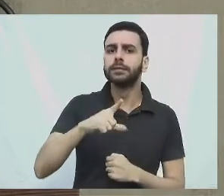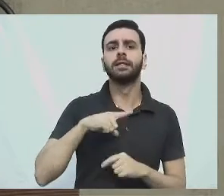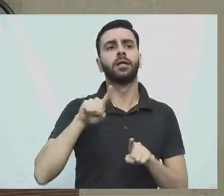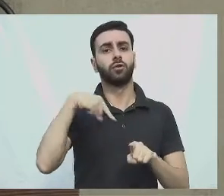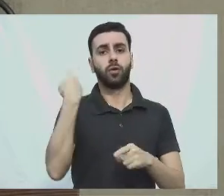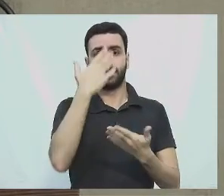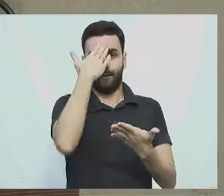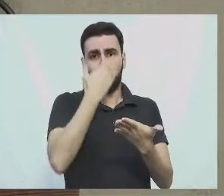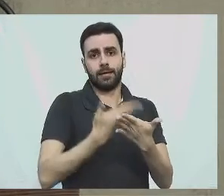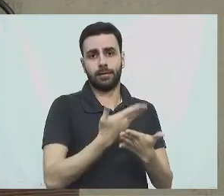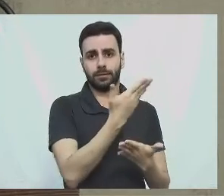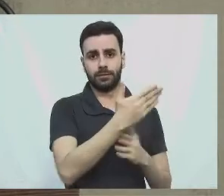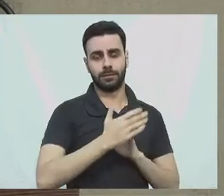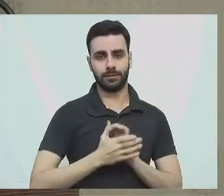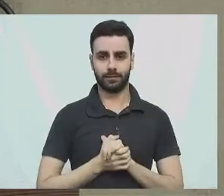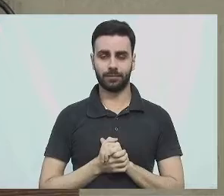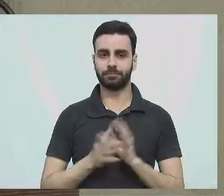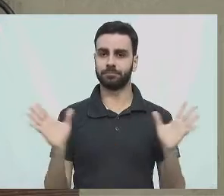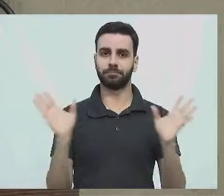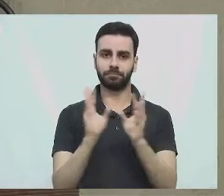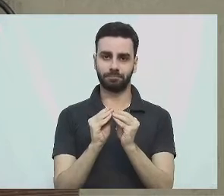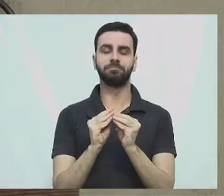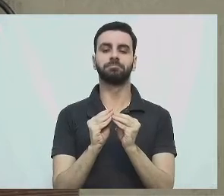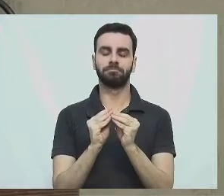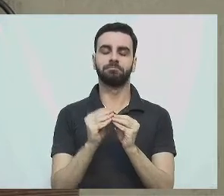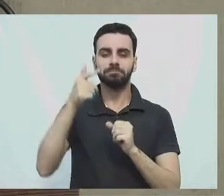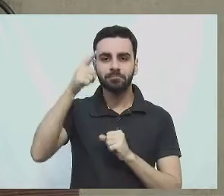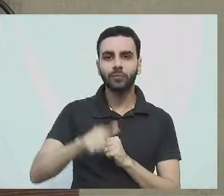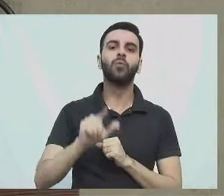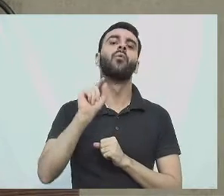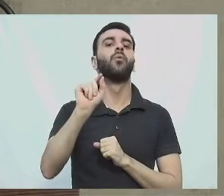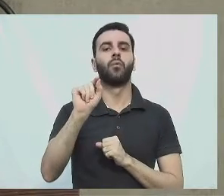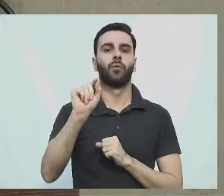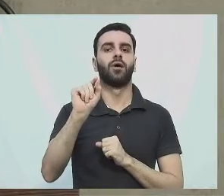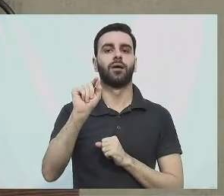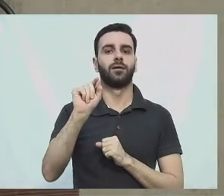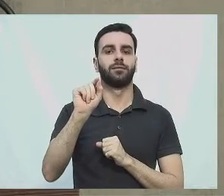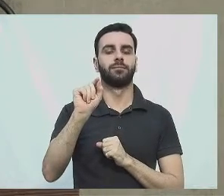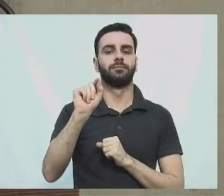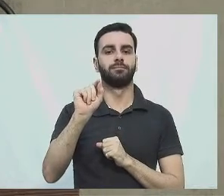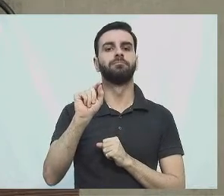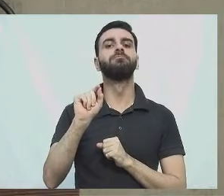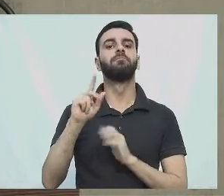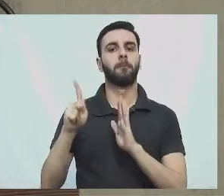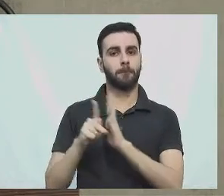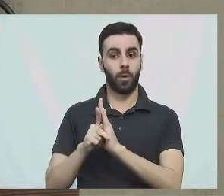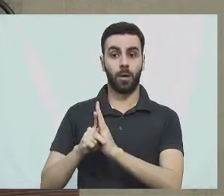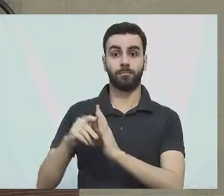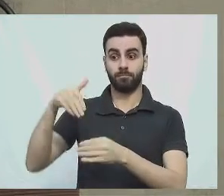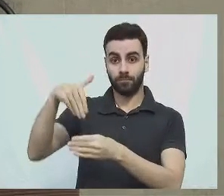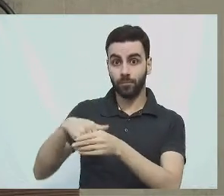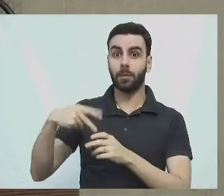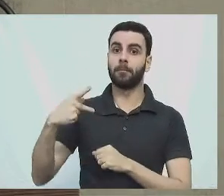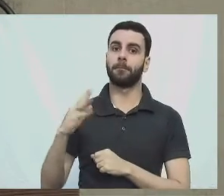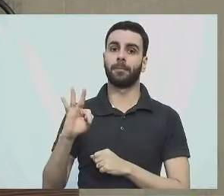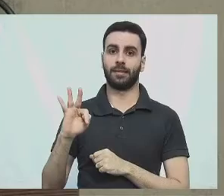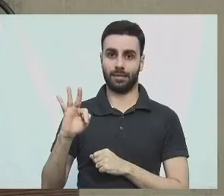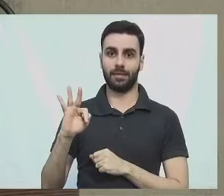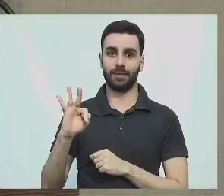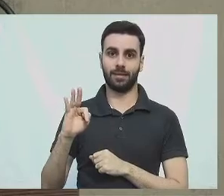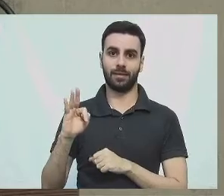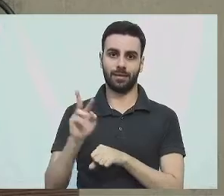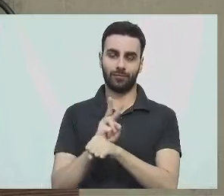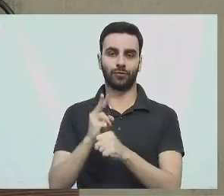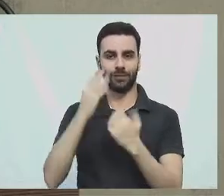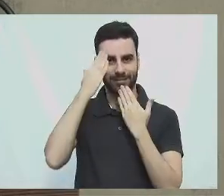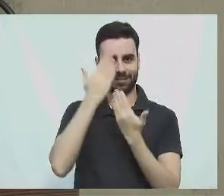acreditamos no Raimundo Violeira. Então, no mais, Sávio, mais uma vez, eu destaco aqui a eleição do PT Viçosa. Parabéns, PT.